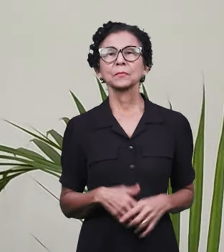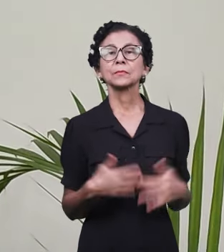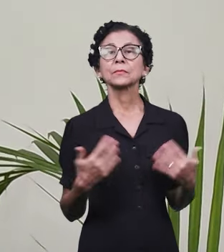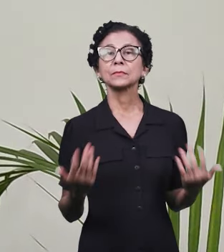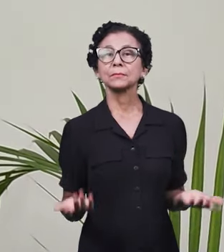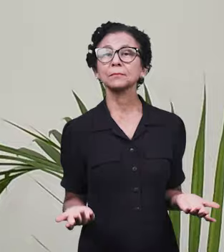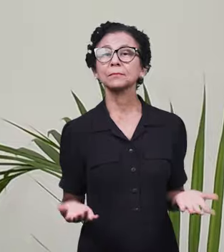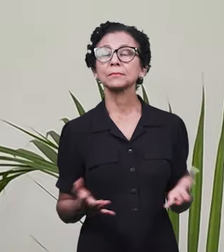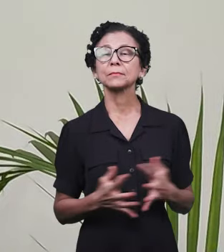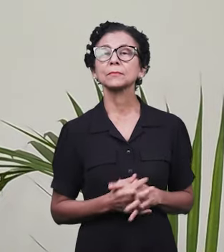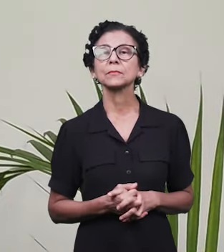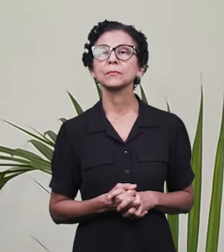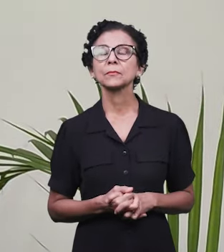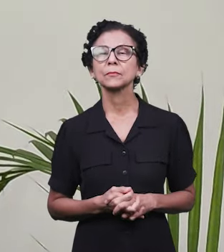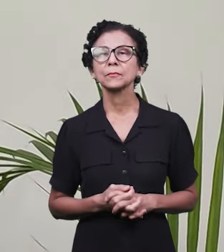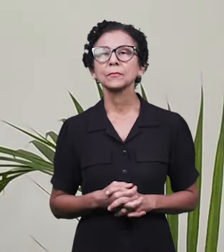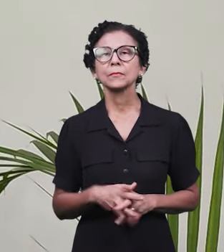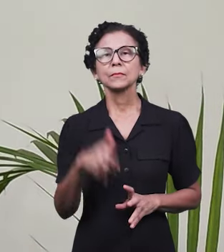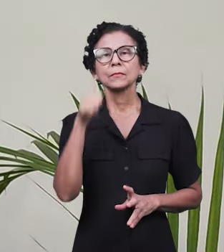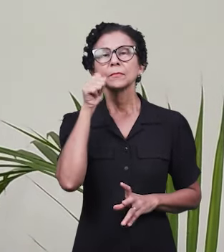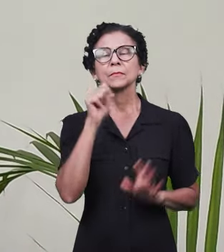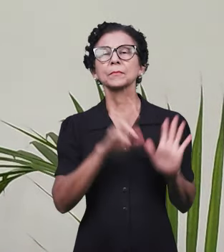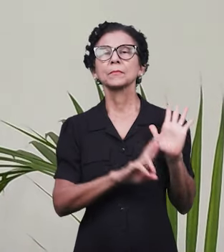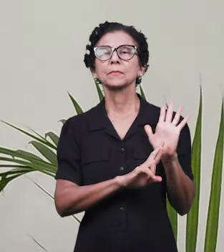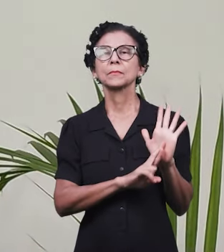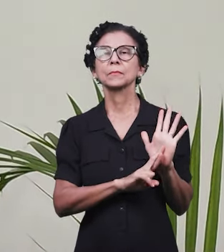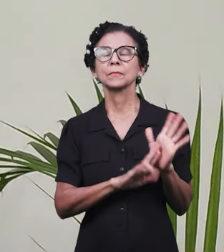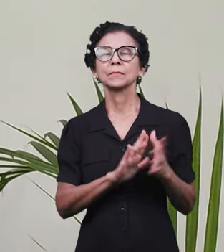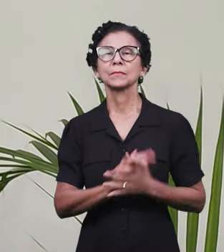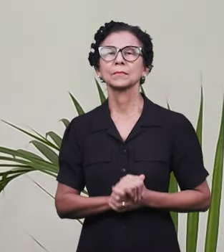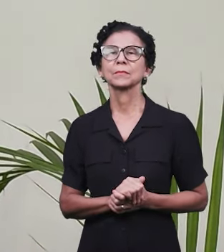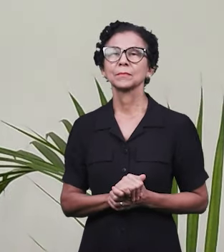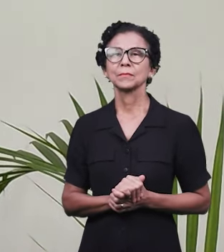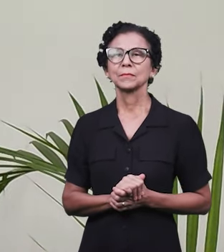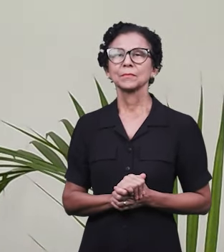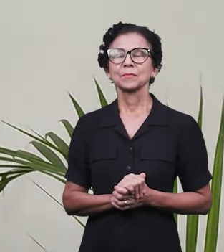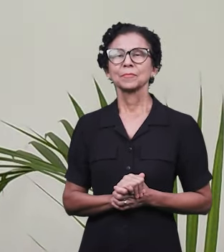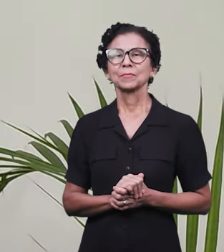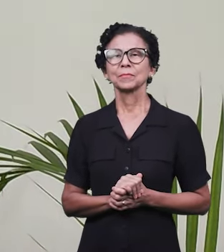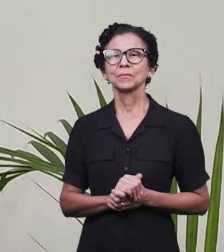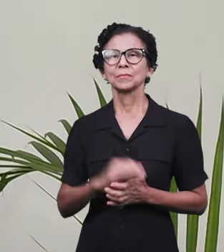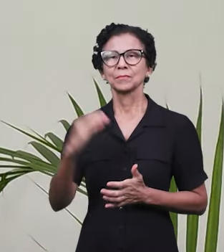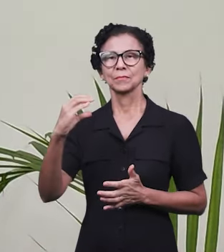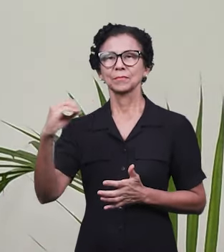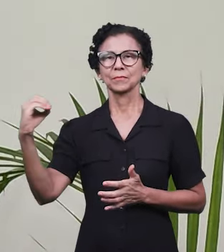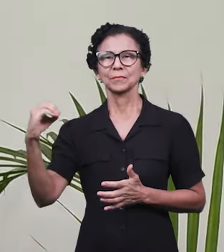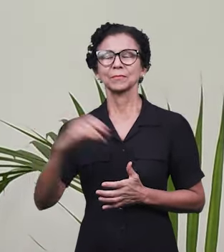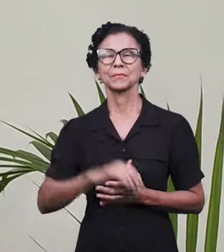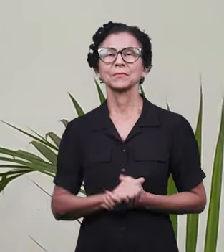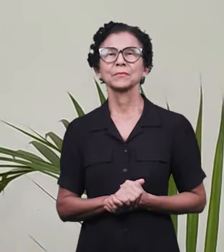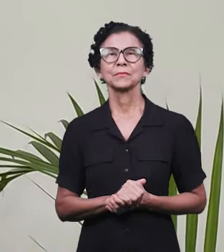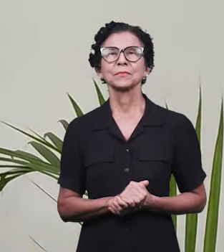irmãos ouvintes. A nossa irmã Rebeca Siqueira irá nos contar as bênçãos que o Senhor tem operado na ICM Nova Lima, em Campo Grande, Mato Grosso do